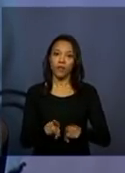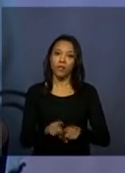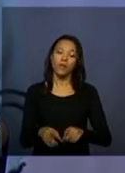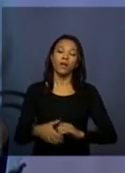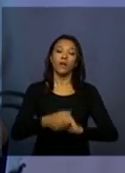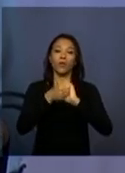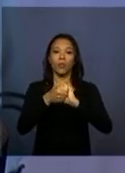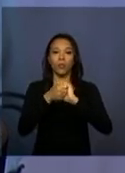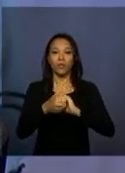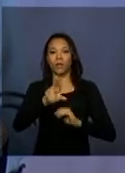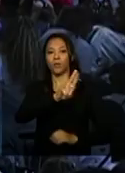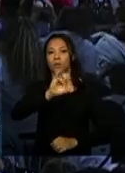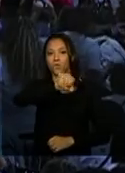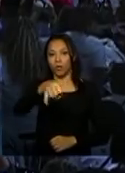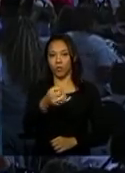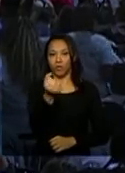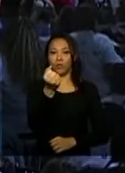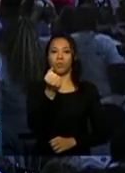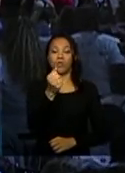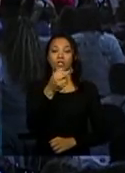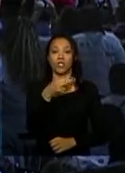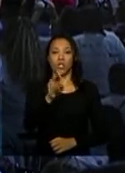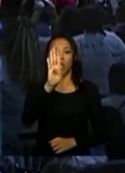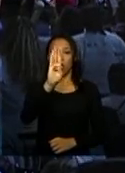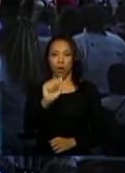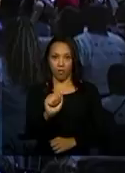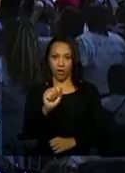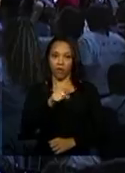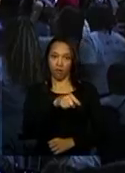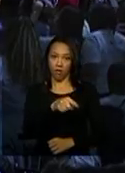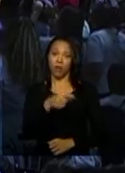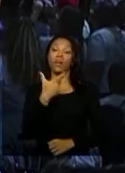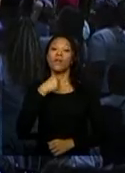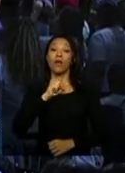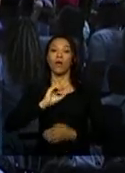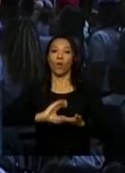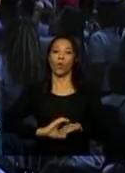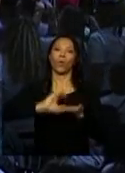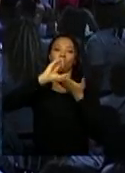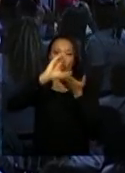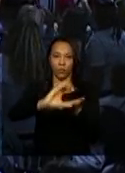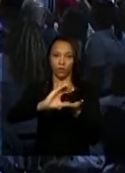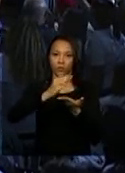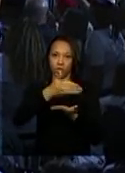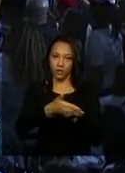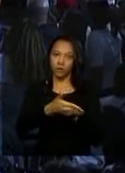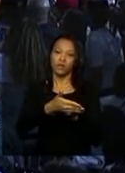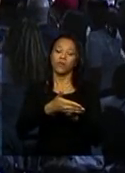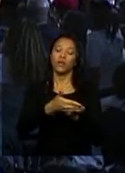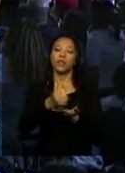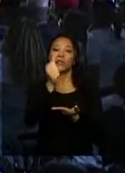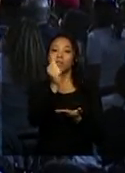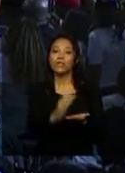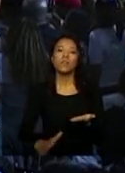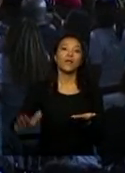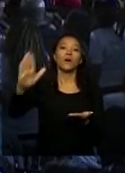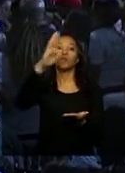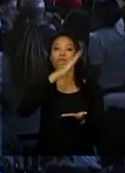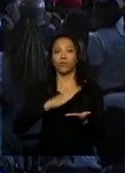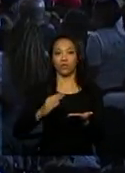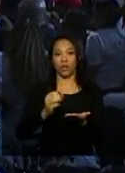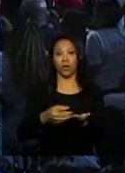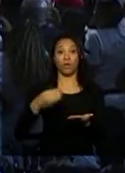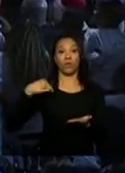Cumprimentar o Jarbas Soares Júnior, conselheiro do Conselho Nacional do